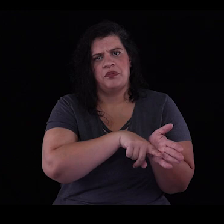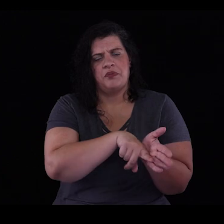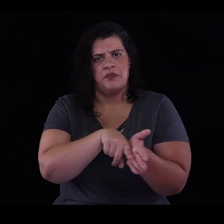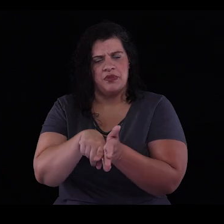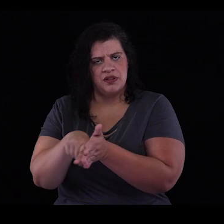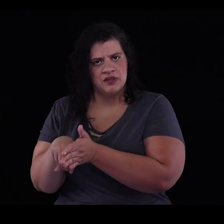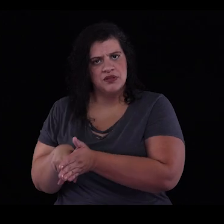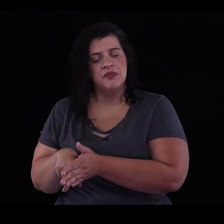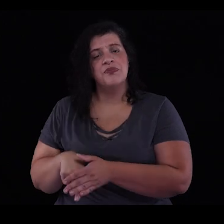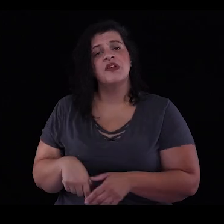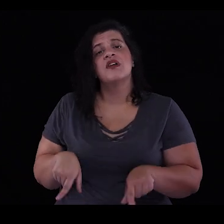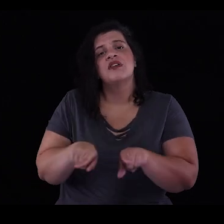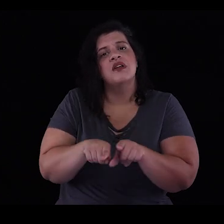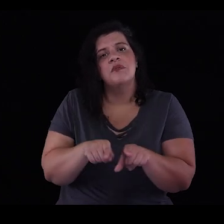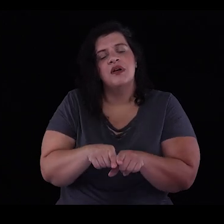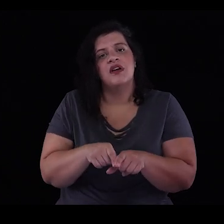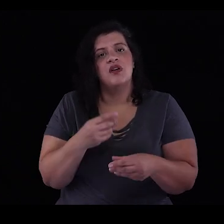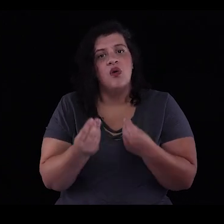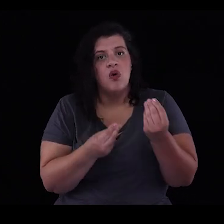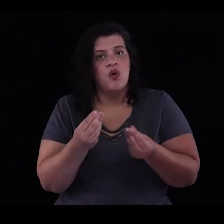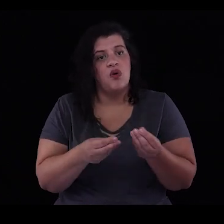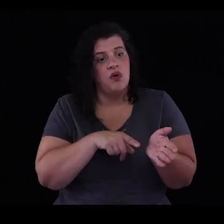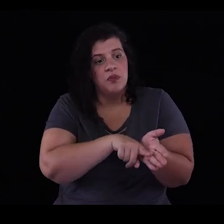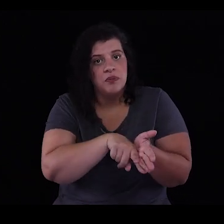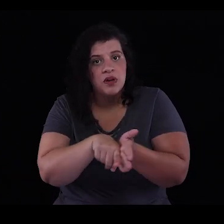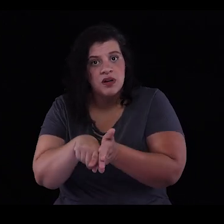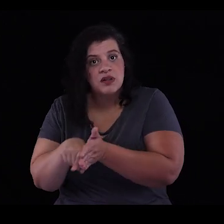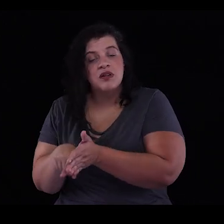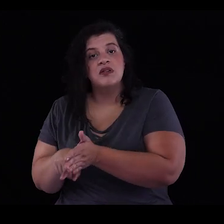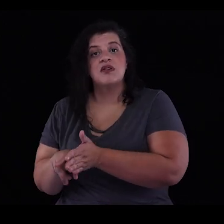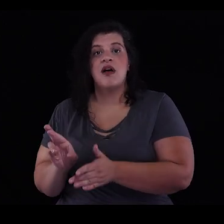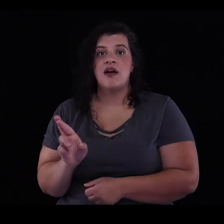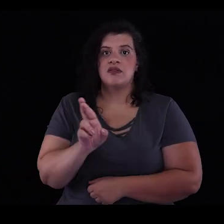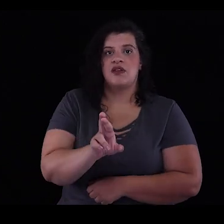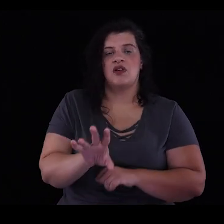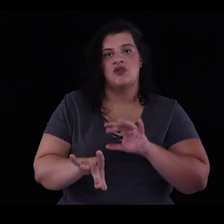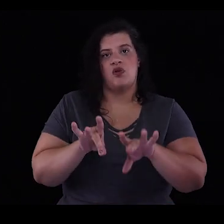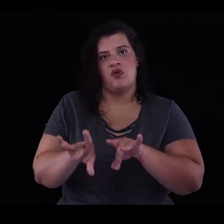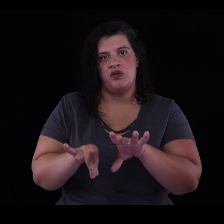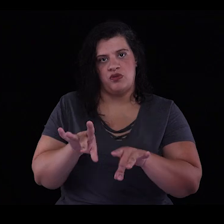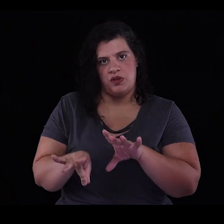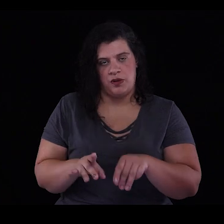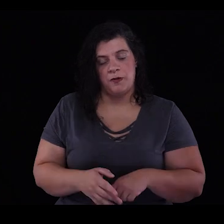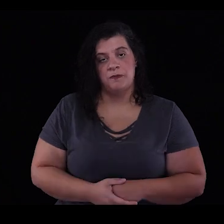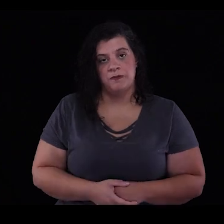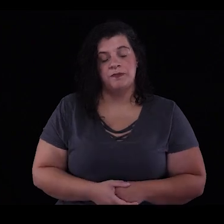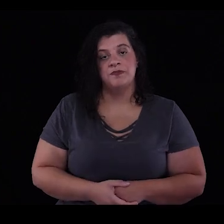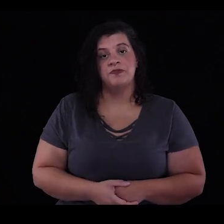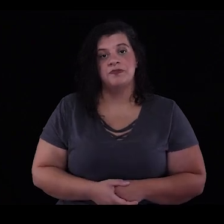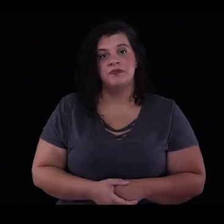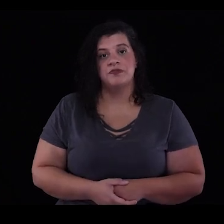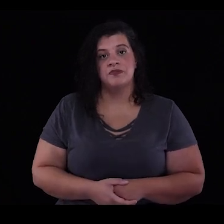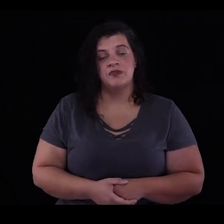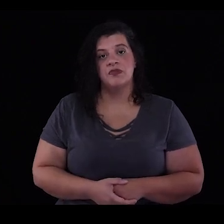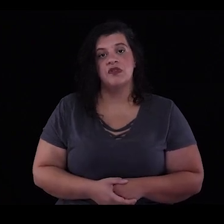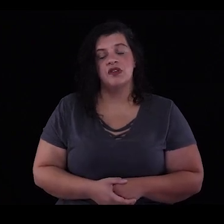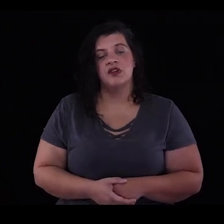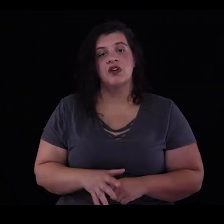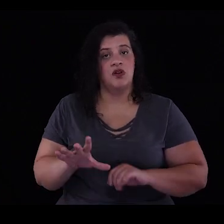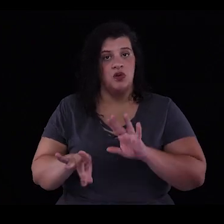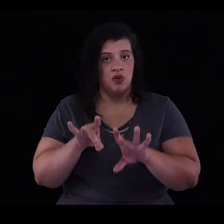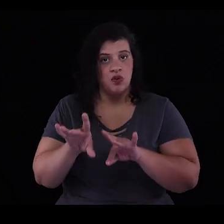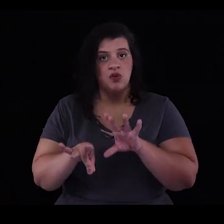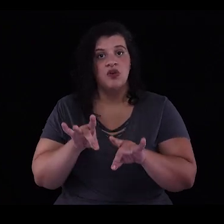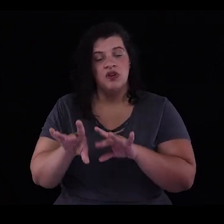pesquisa e diferentes maneiras de fazer pesquisas que resulta em curadoria. Não tem curadoria que